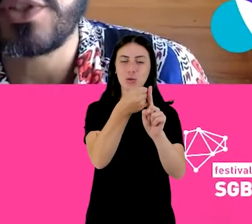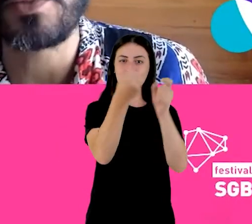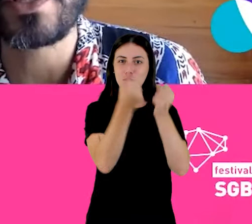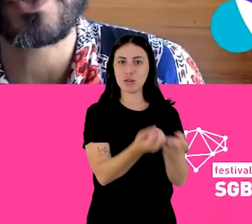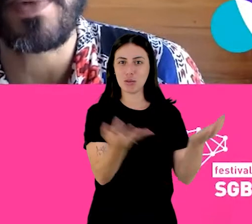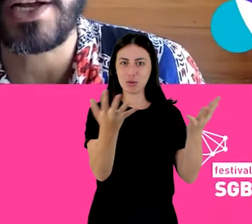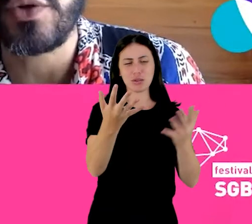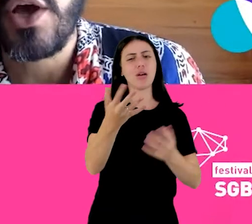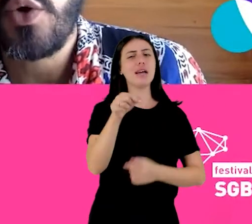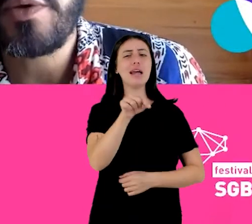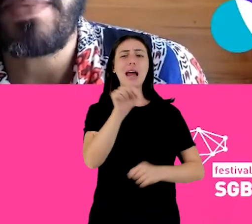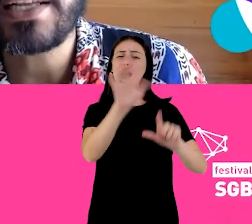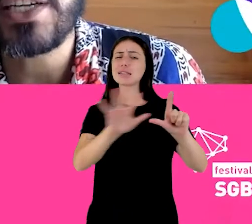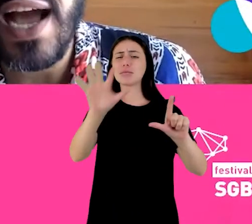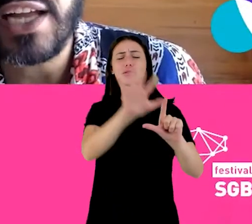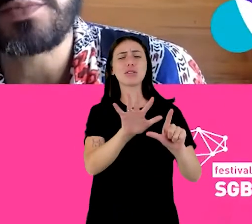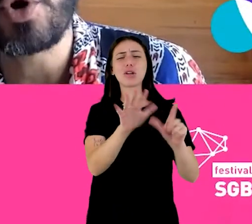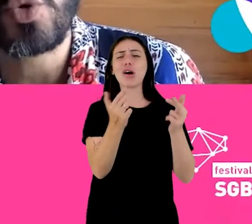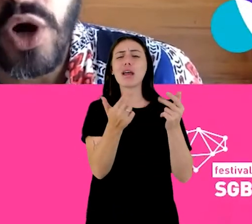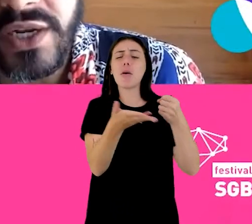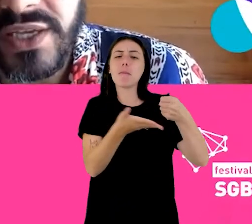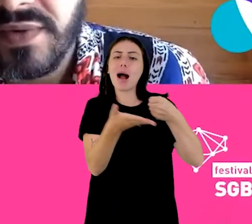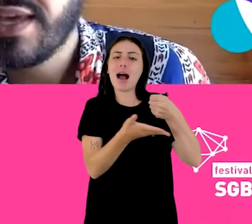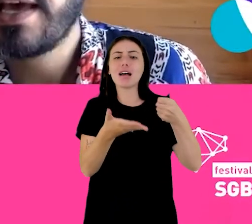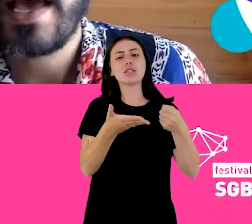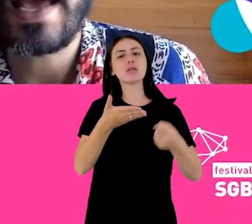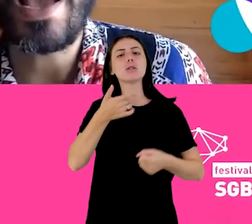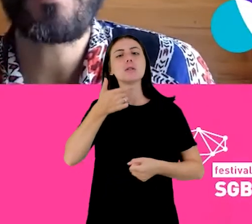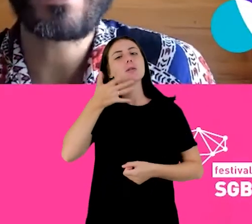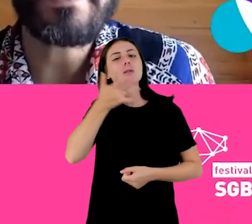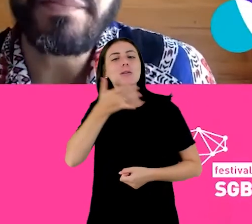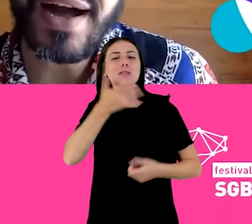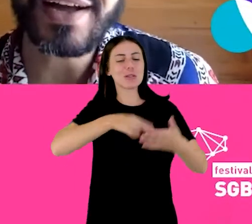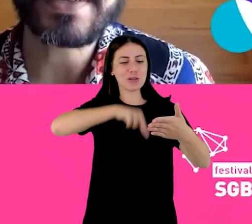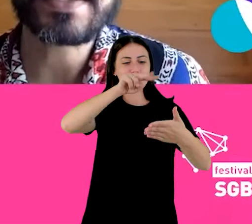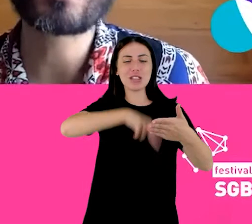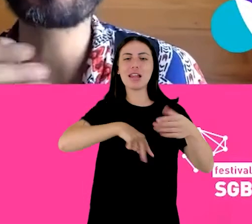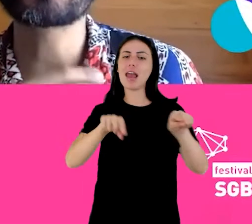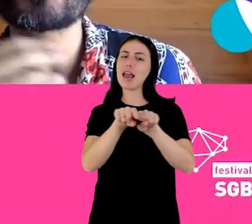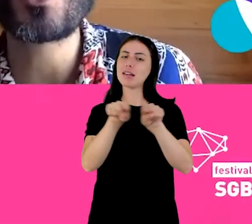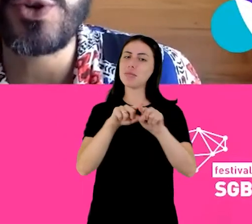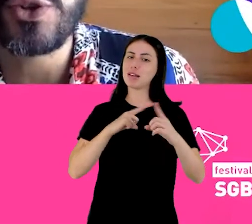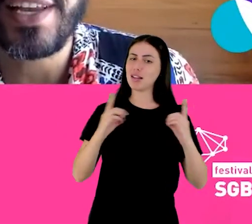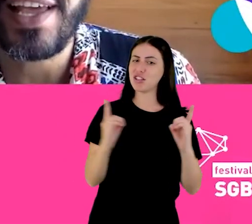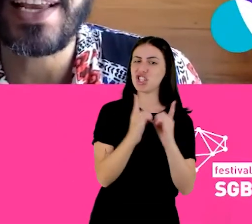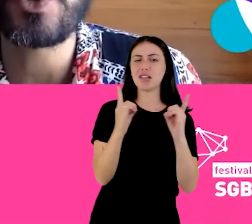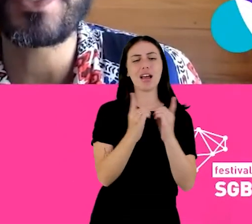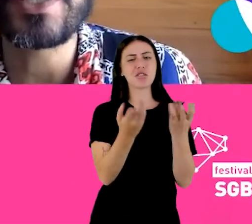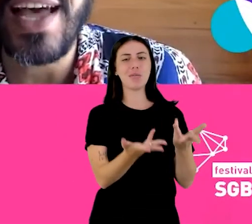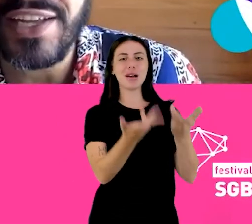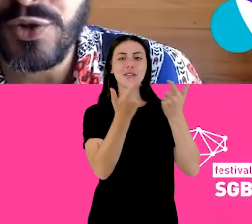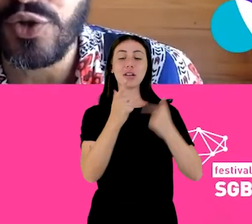pouquinho mais sobre distribuição de impacto, o impactguide.org é um beabá e super gostoso de ler,